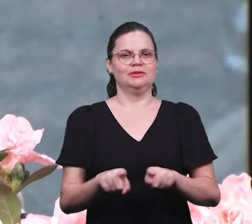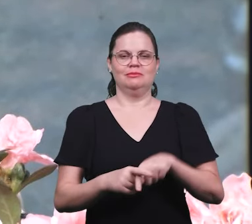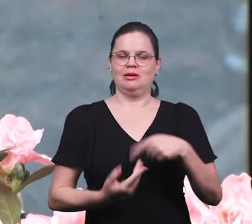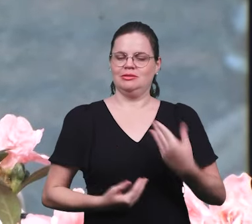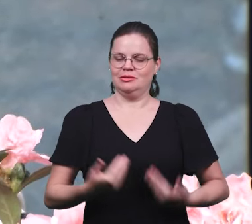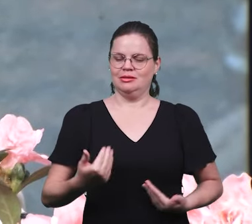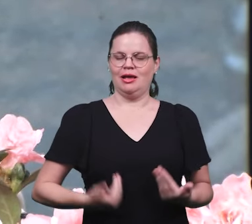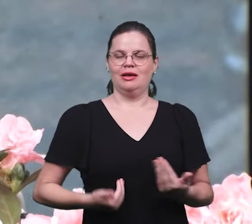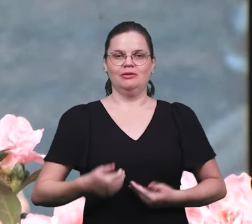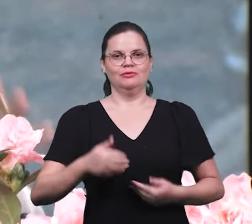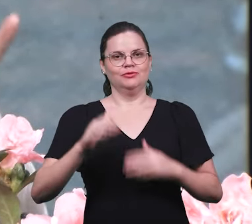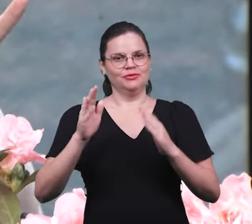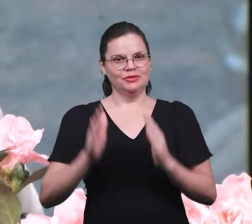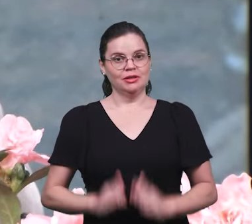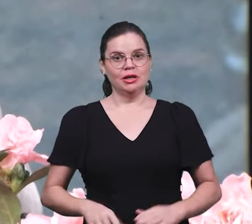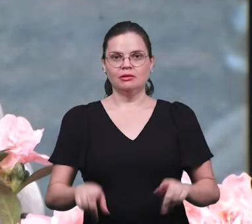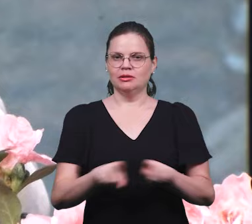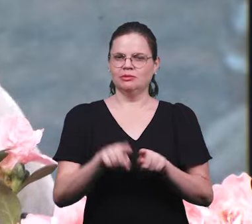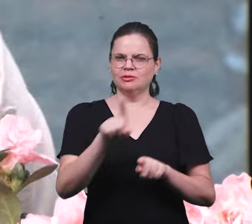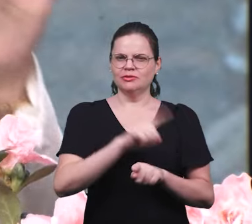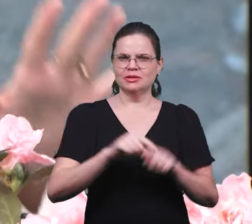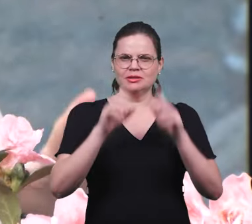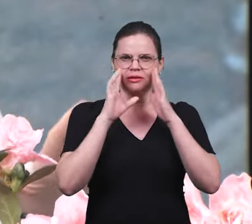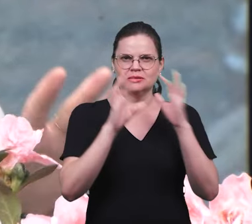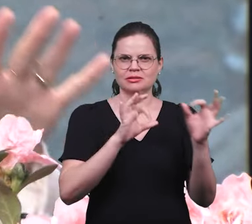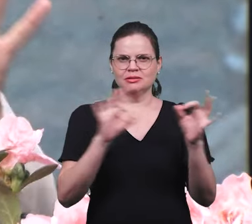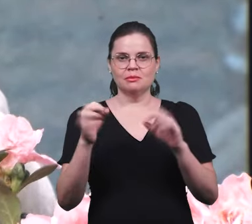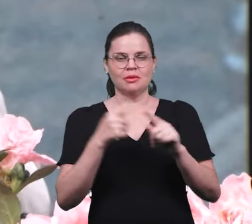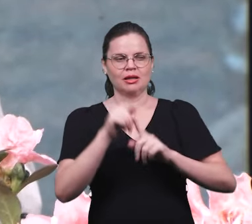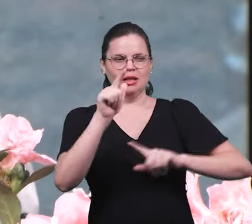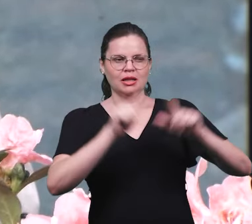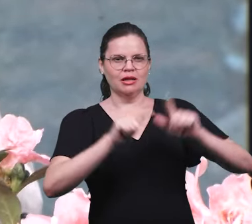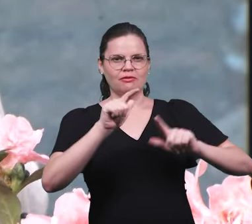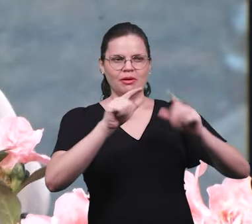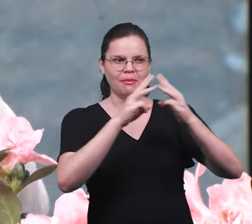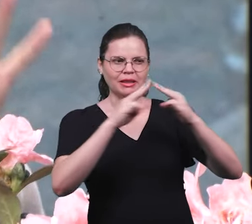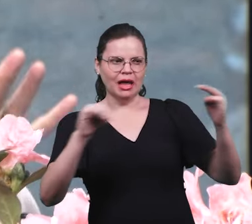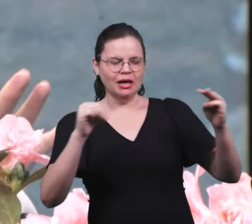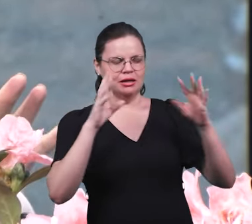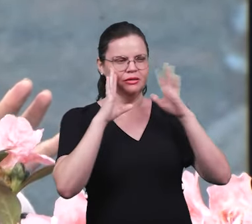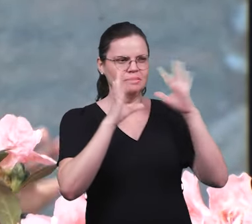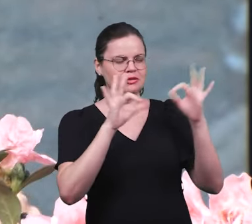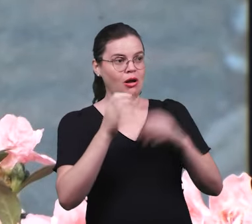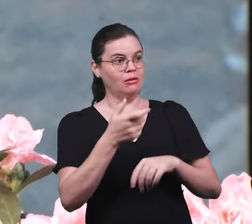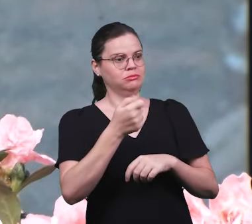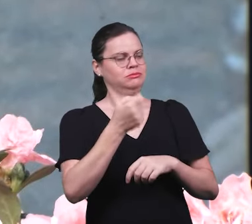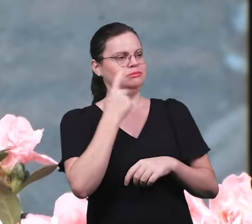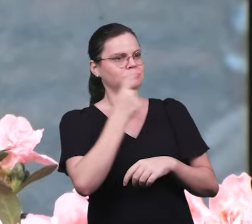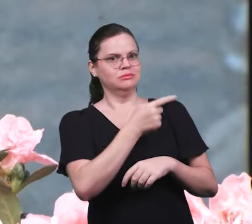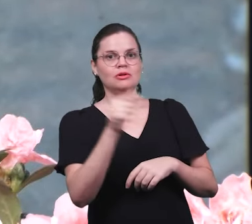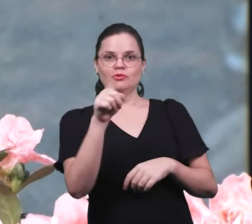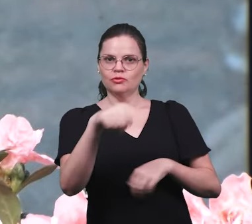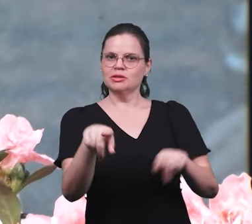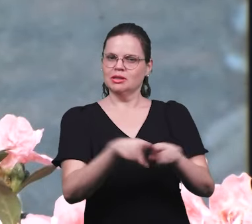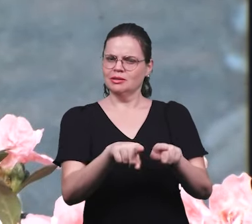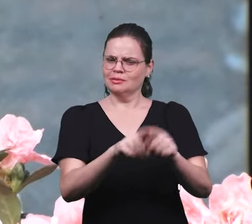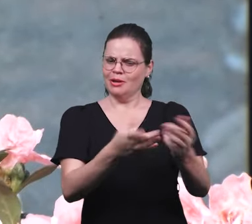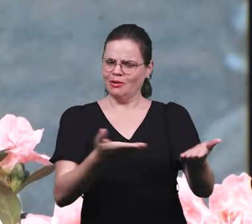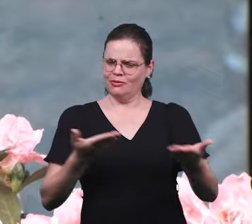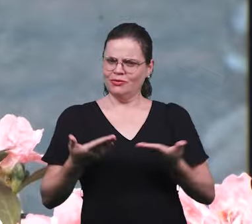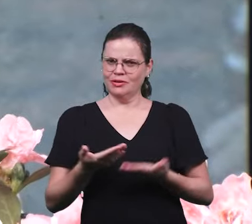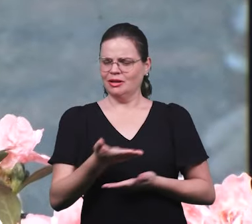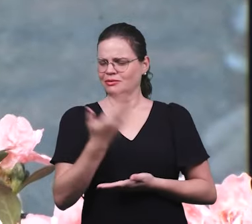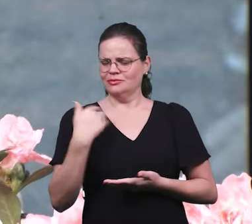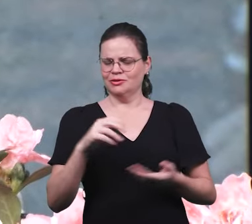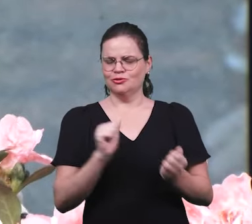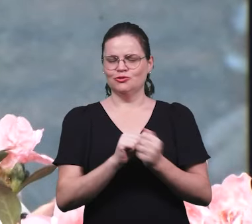você, jovem, que está aí pegando uma carona. Estava na TV aberta, parou para assistir. Você também é o nosso convidado.